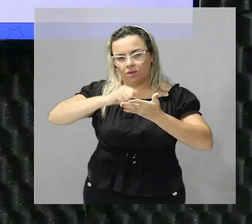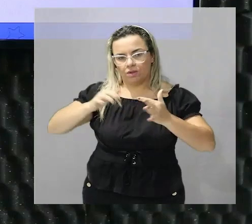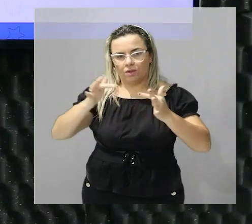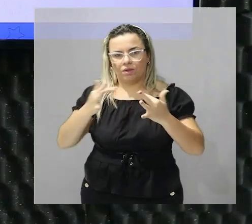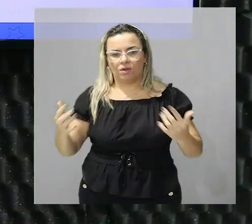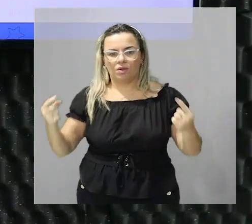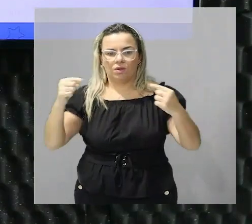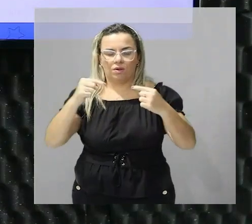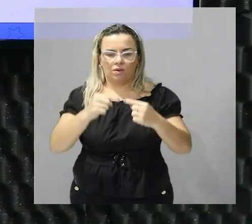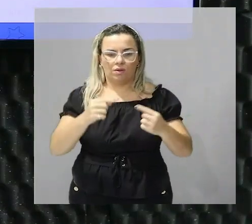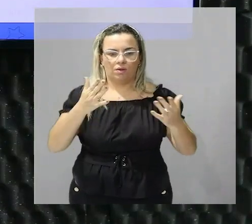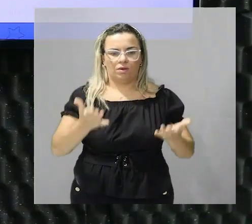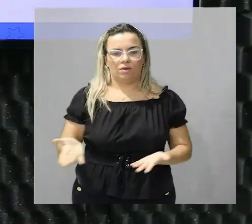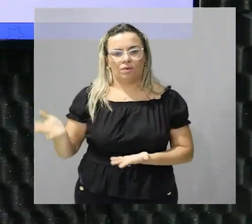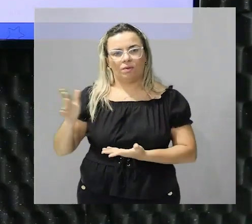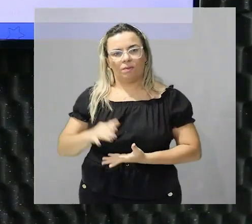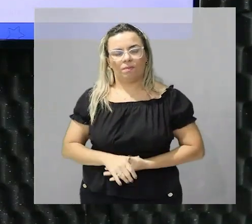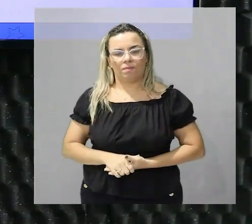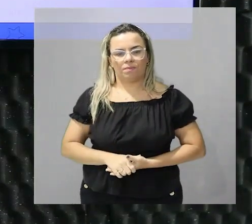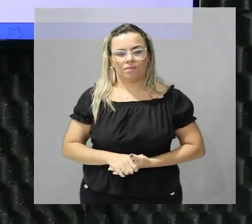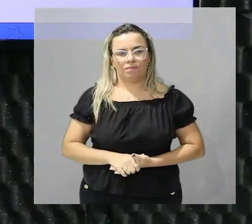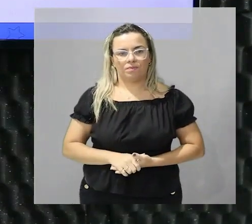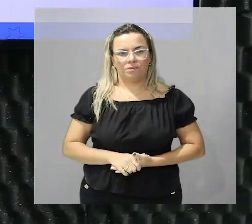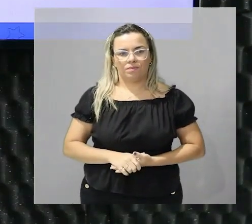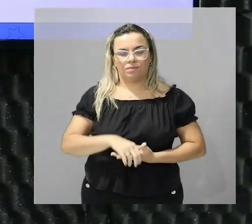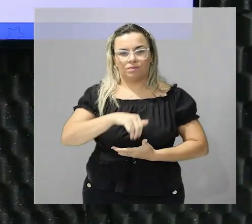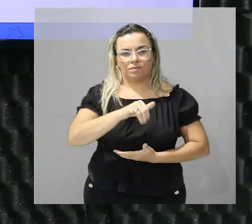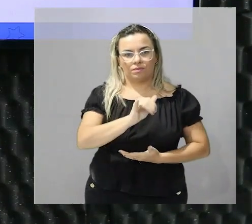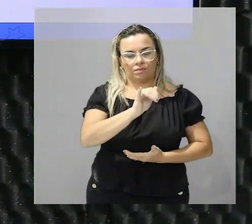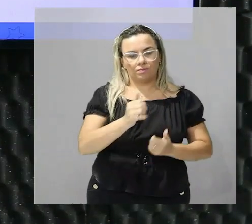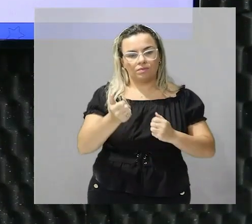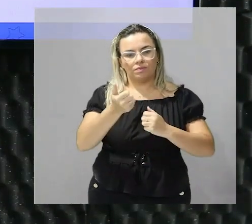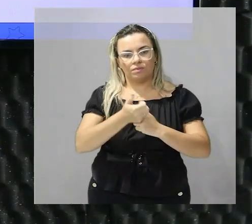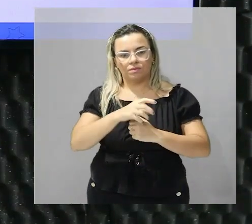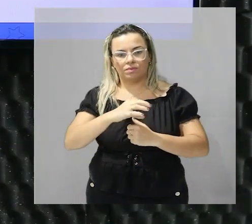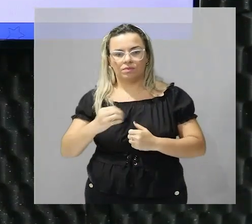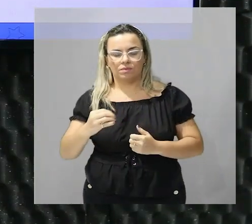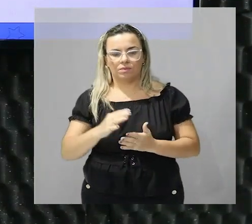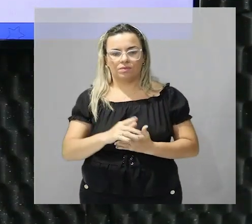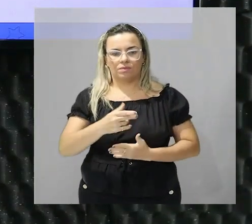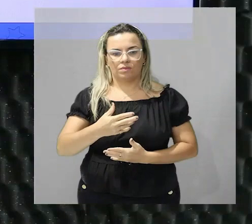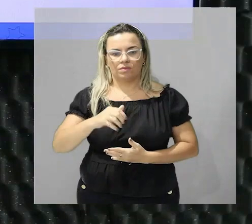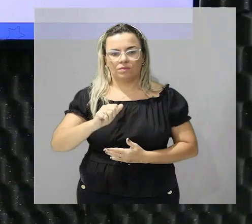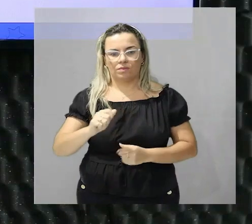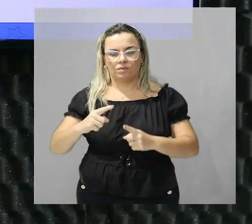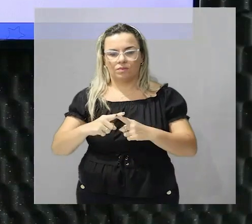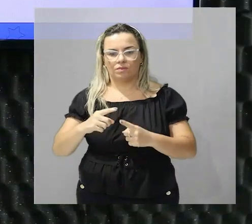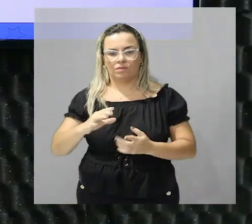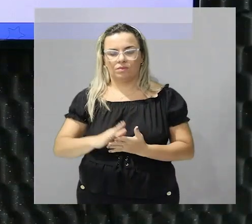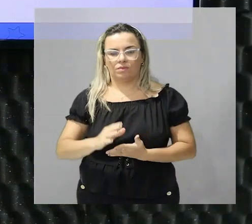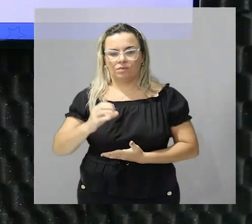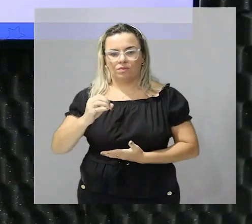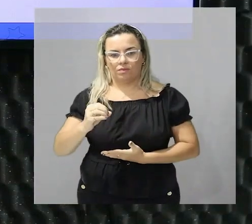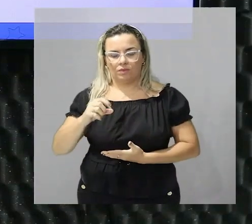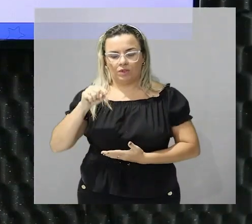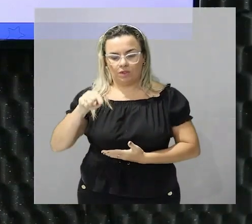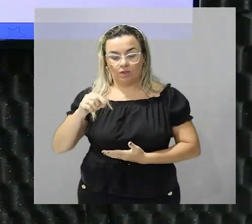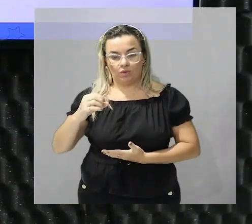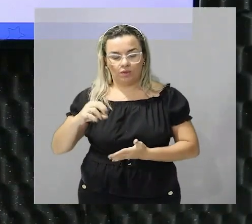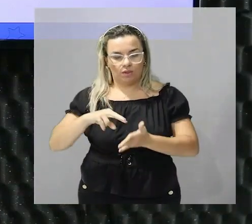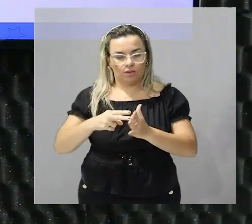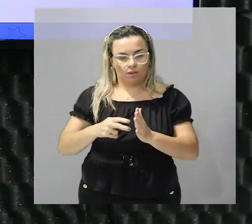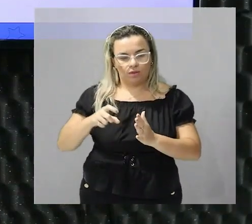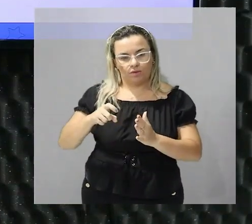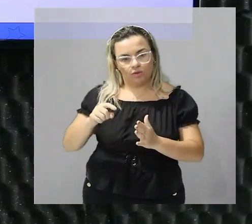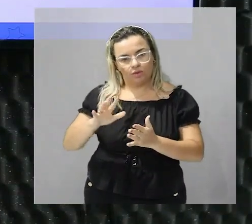função afim, tá? Então, ó, Y, 50, igual a A vezes X, A vezes 0, mais